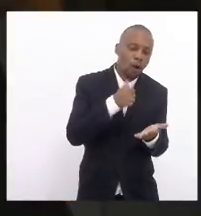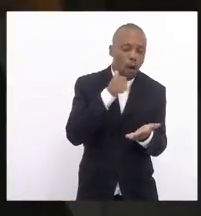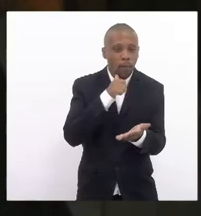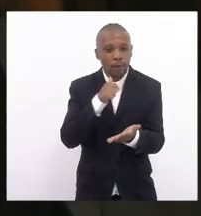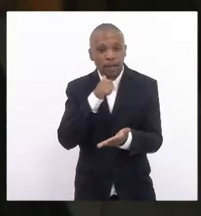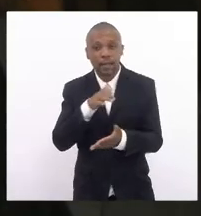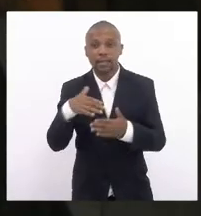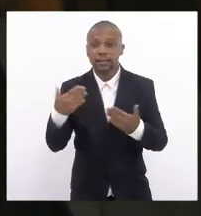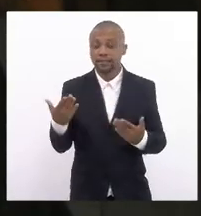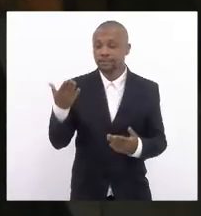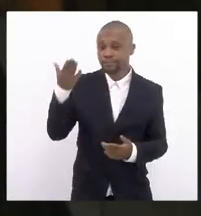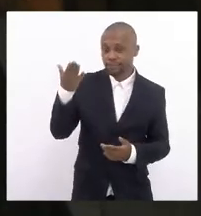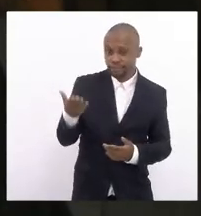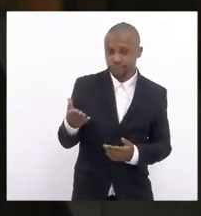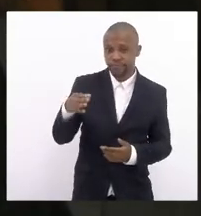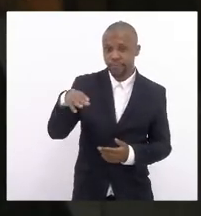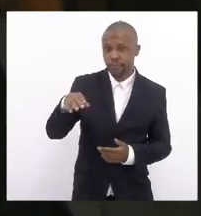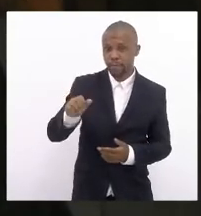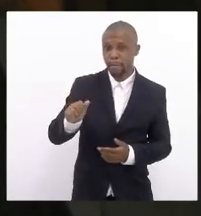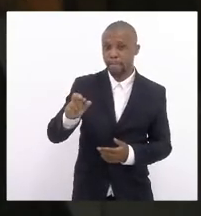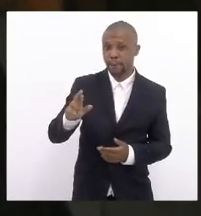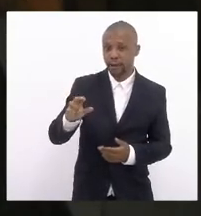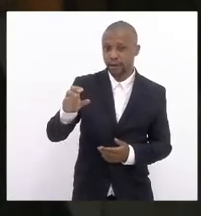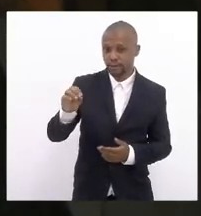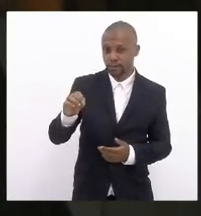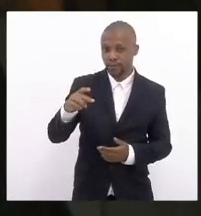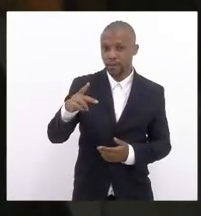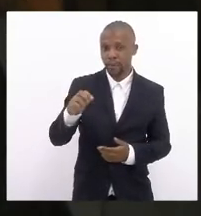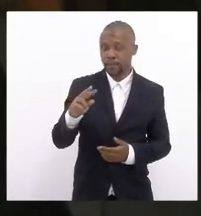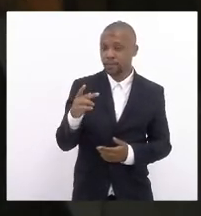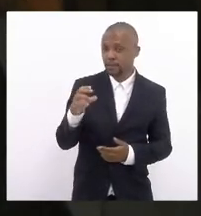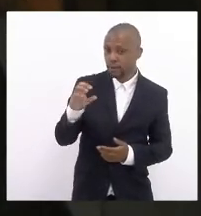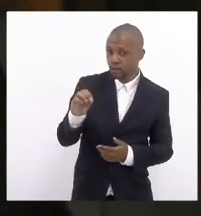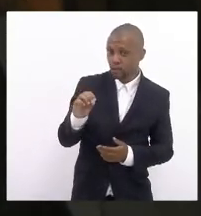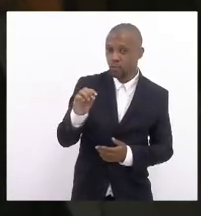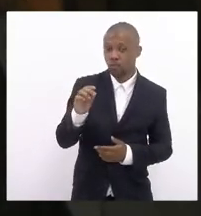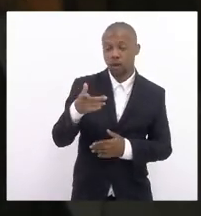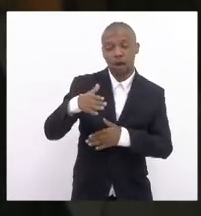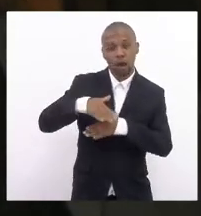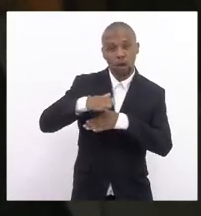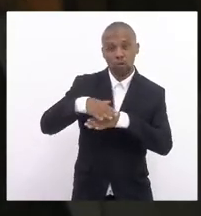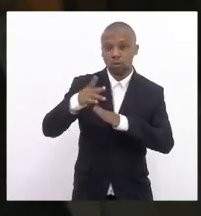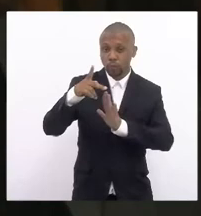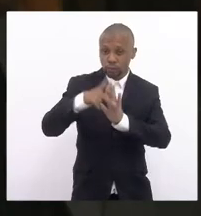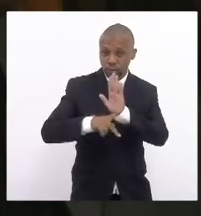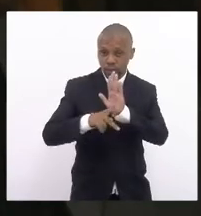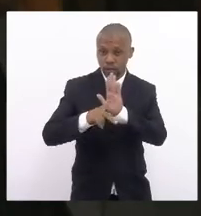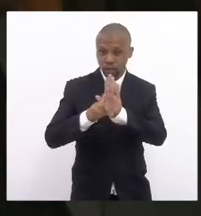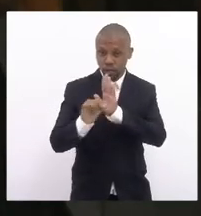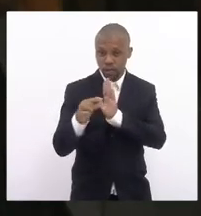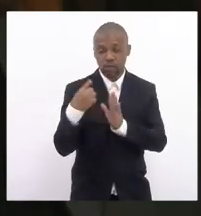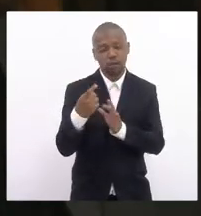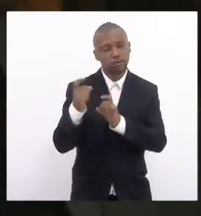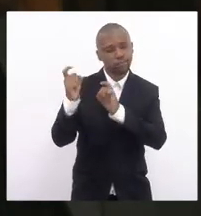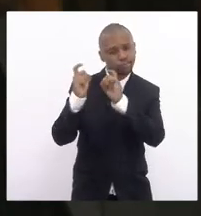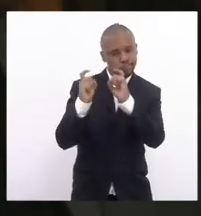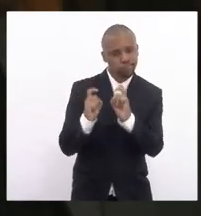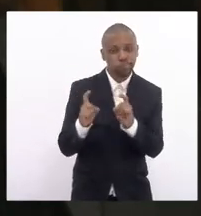Márcio Pacheco, autor do projeto que estamos agora discutindo, e também os